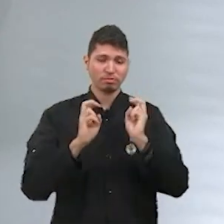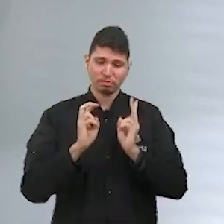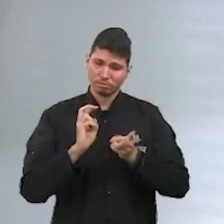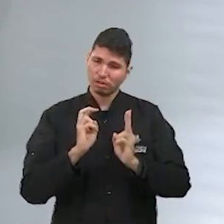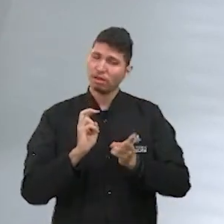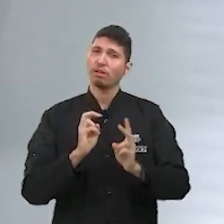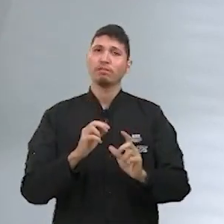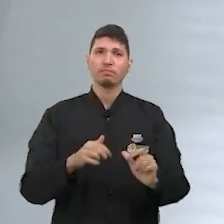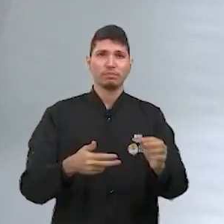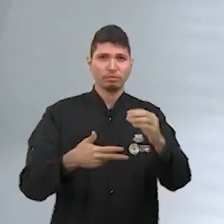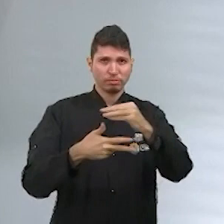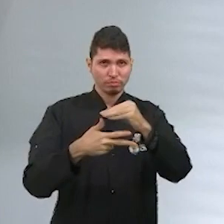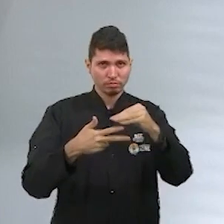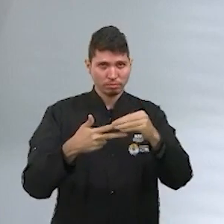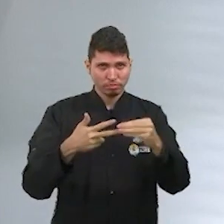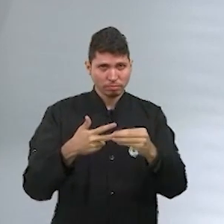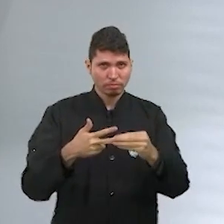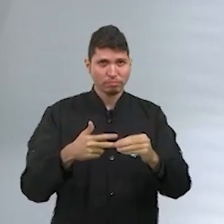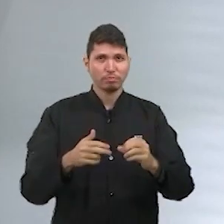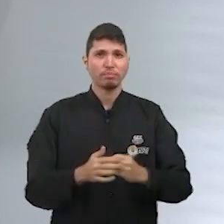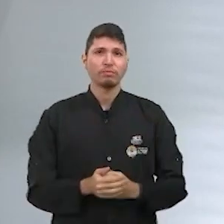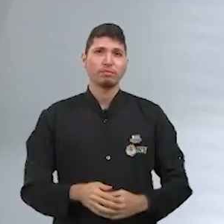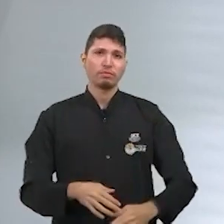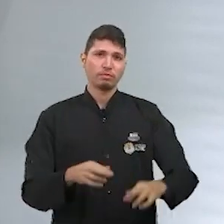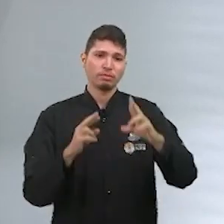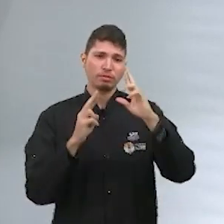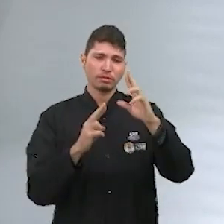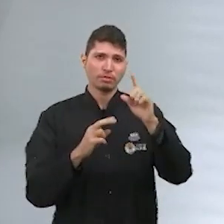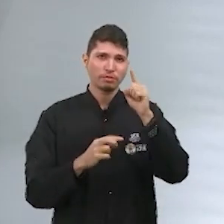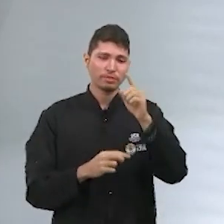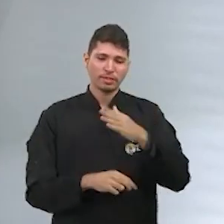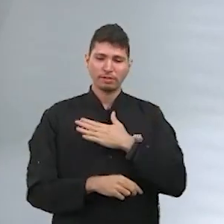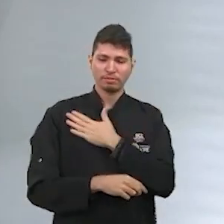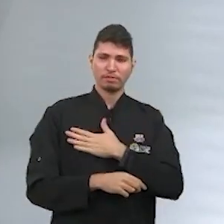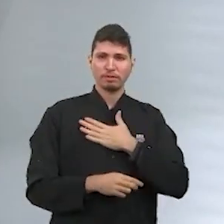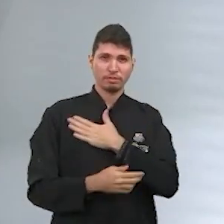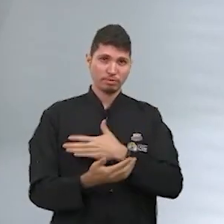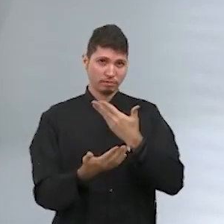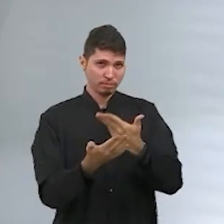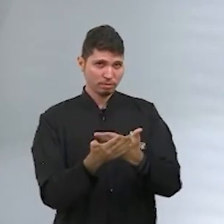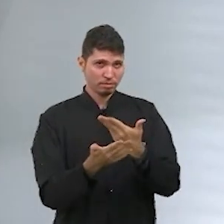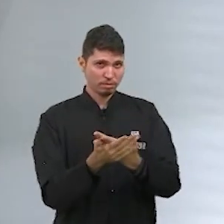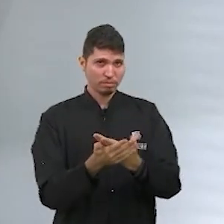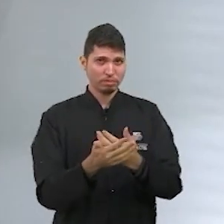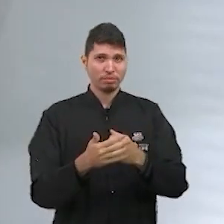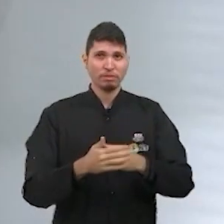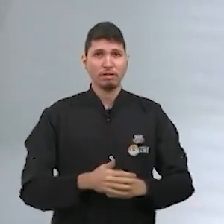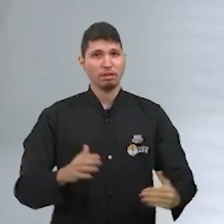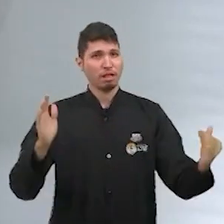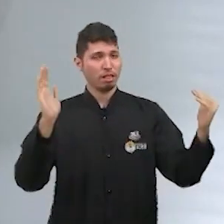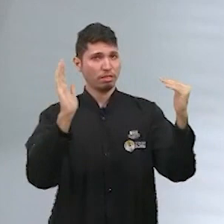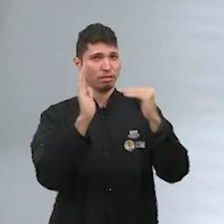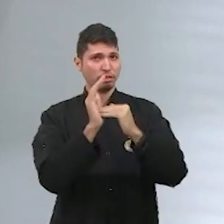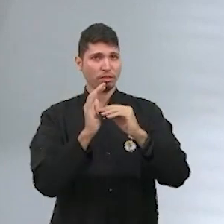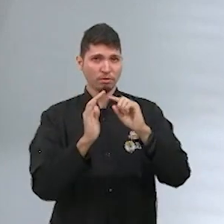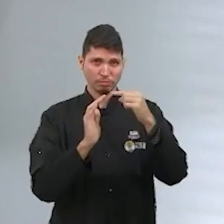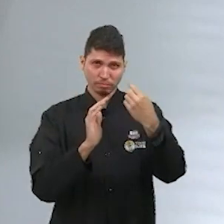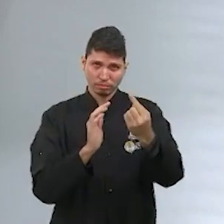bastante frequência no Enem. Espero muito que você tenha gostado da nossa aula e espero muito